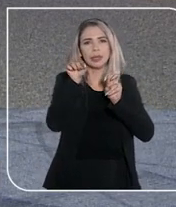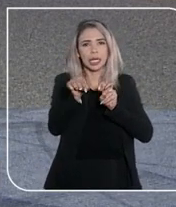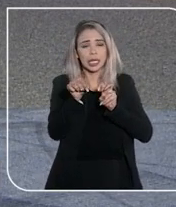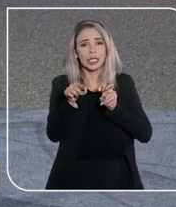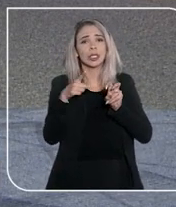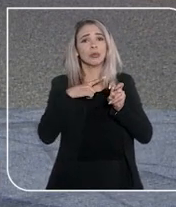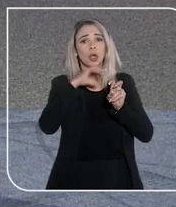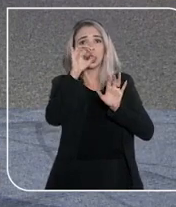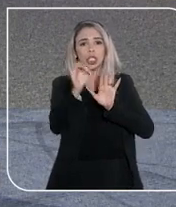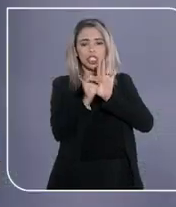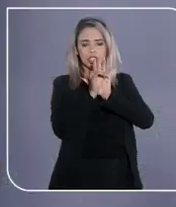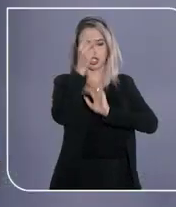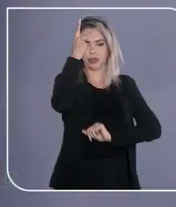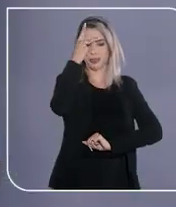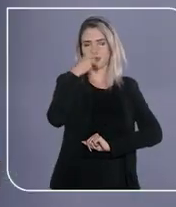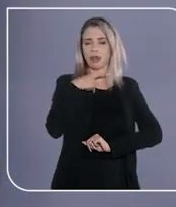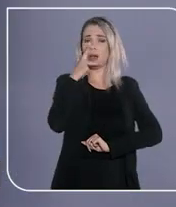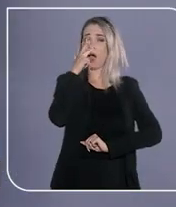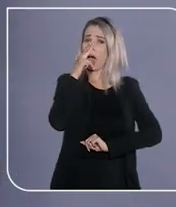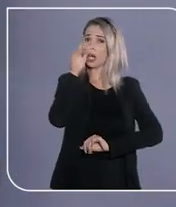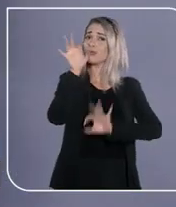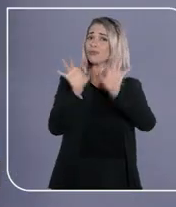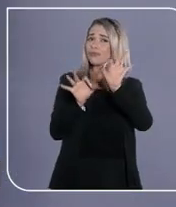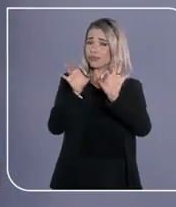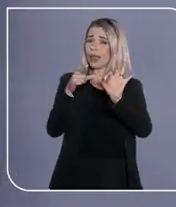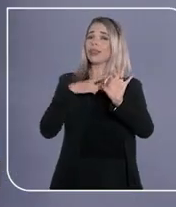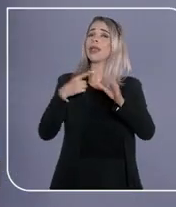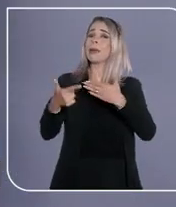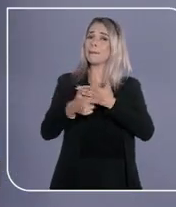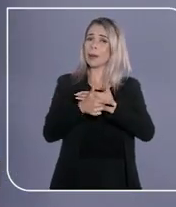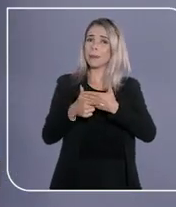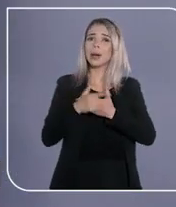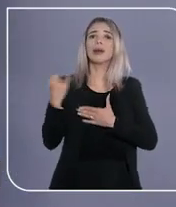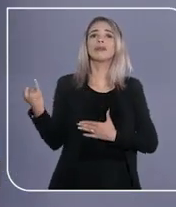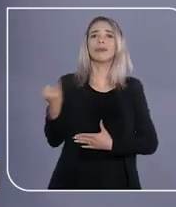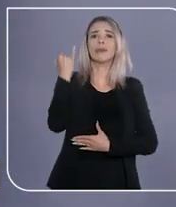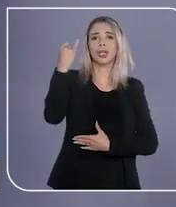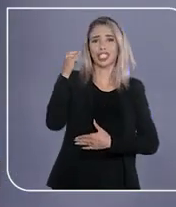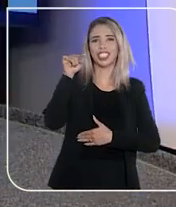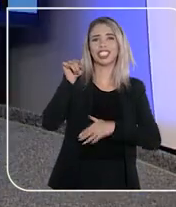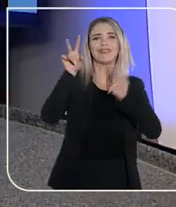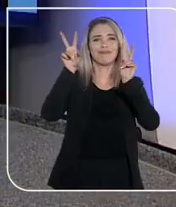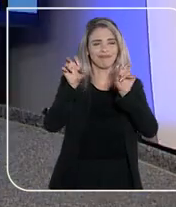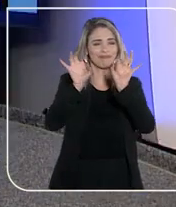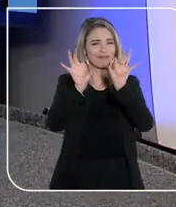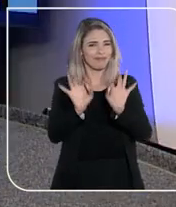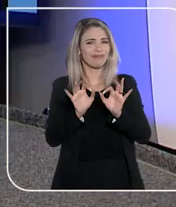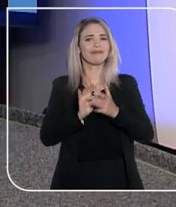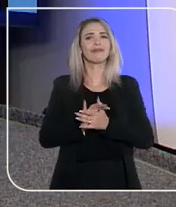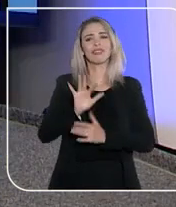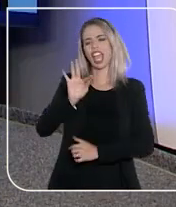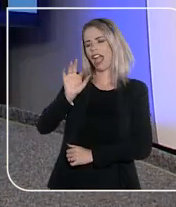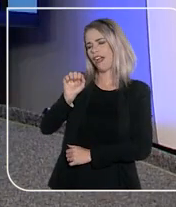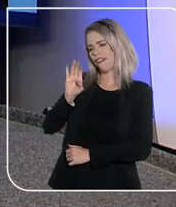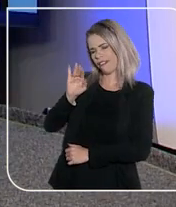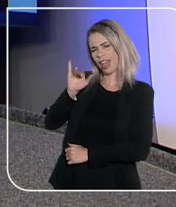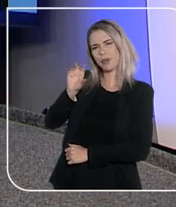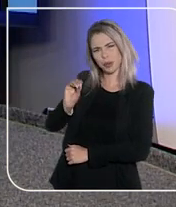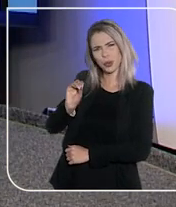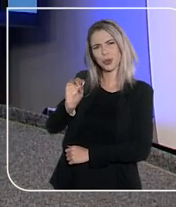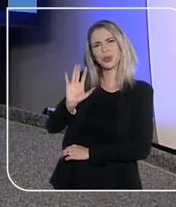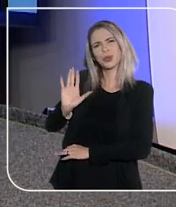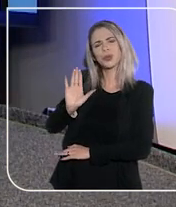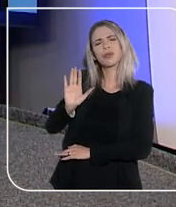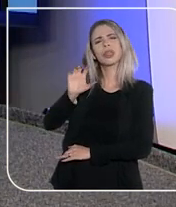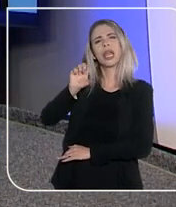da autodeclaração, eu acho que o Judiciário tem um papel bem fundamental nesse ponto, né? Doutor Fábio, ainda com você,